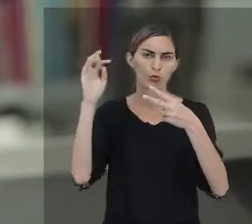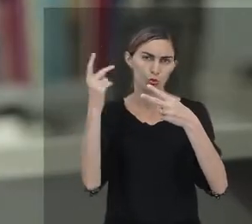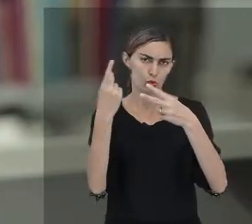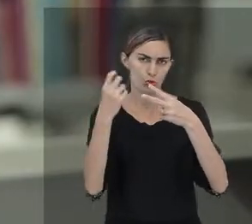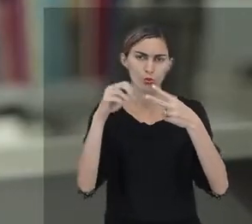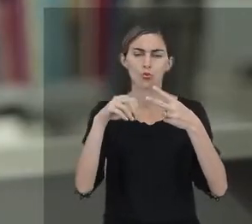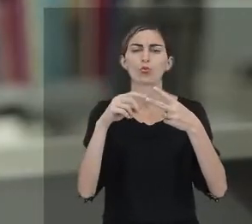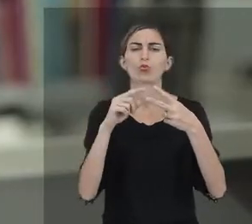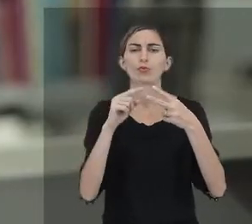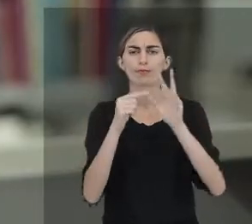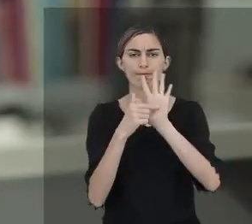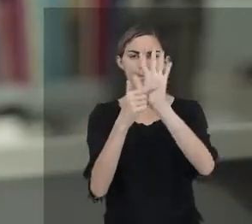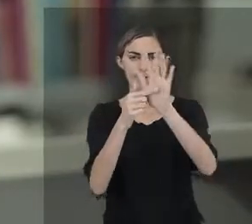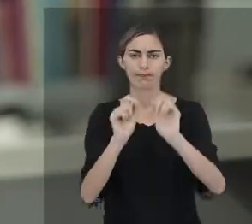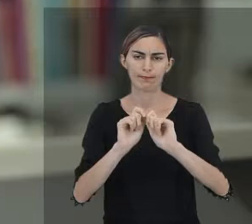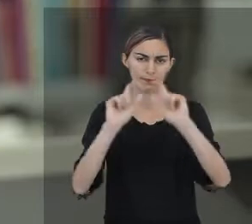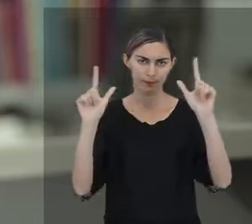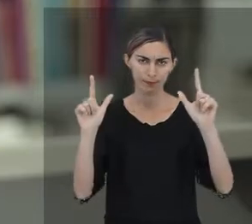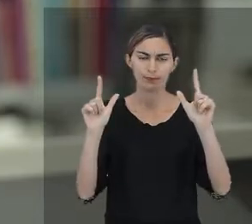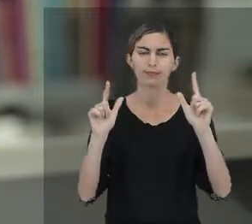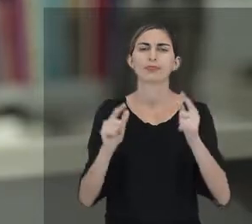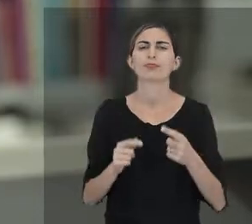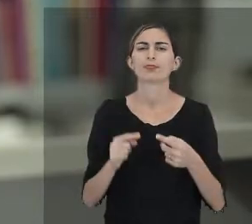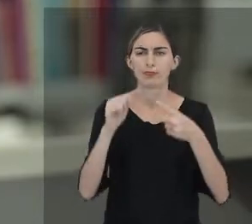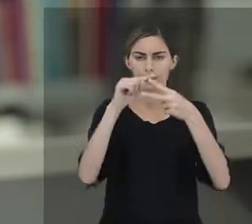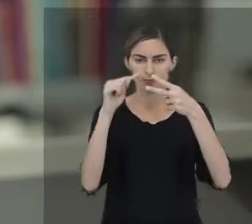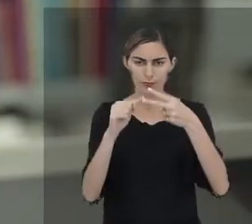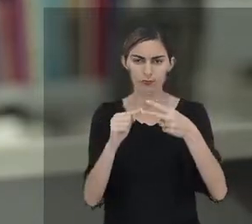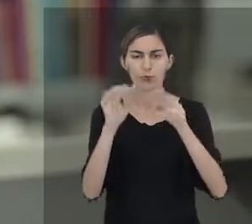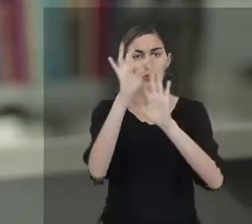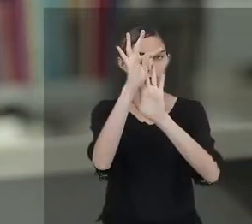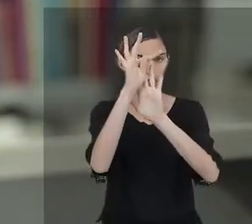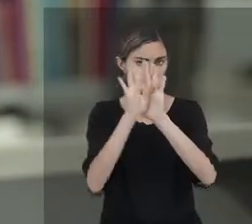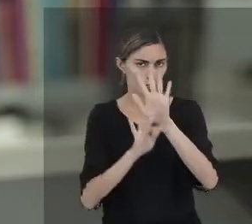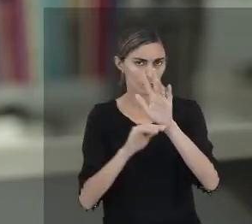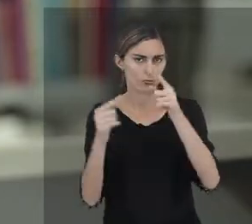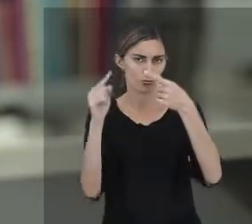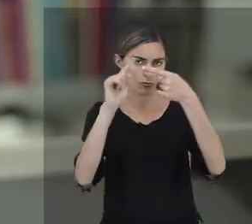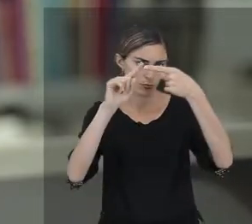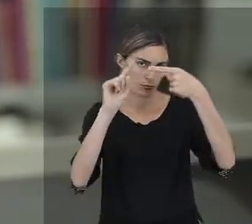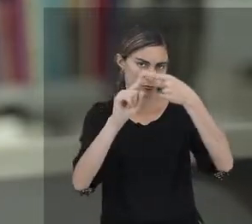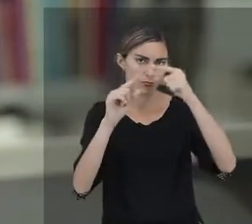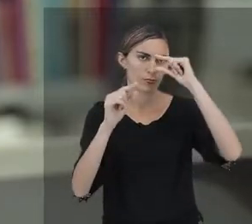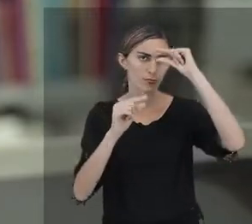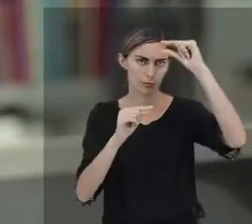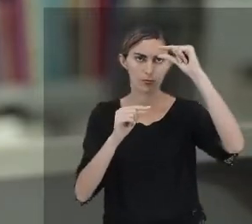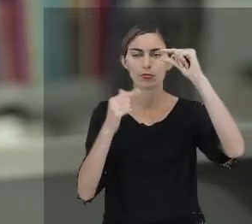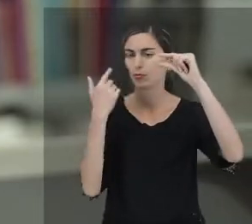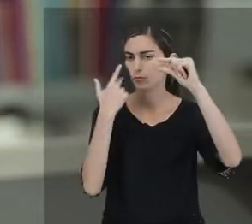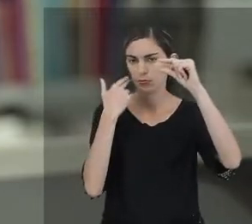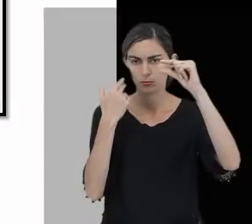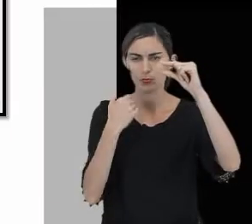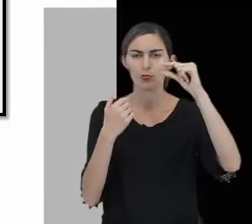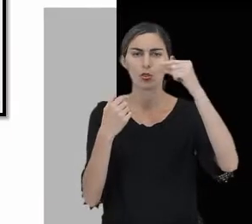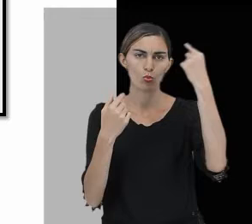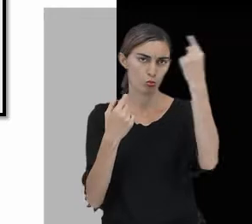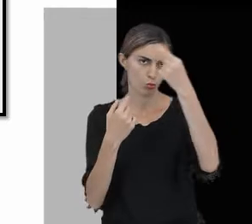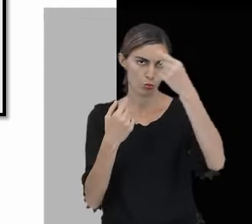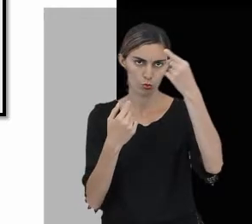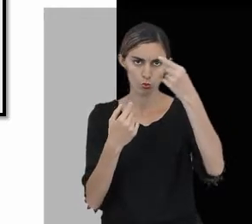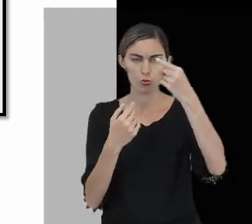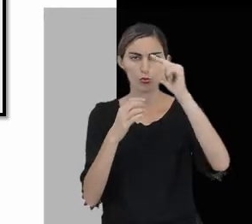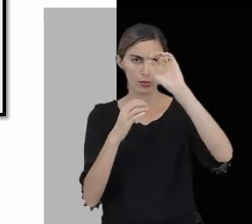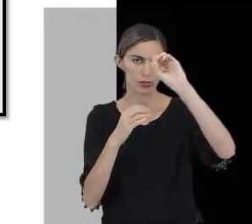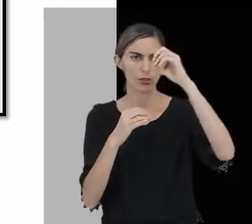Button, que eles estão aparecendo aqui na tela, certo? Então, o texto do primeiro botão, que é um botão comum, vai ser botão